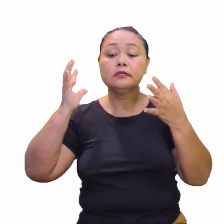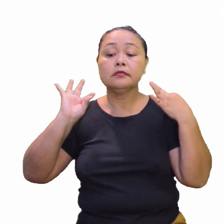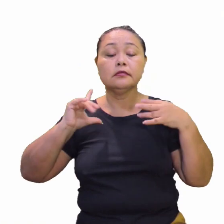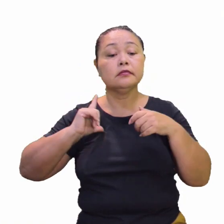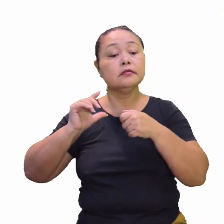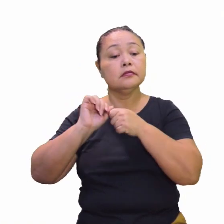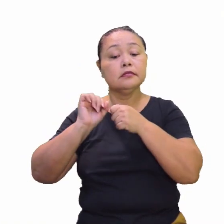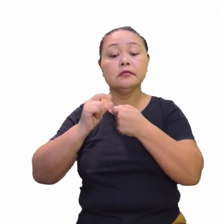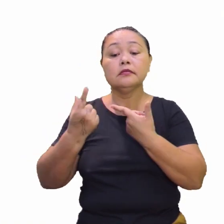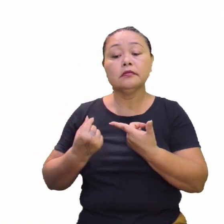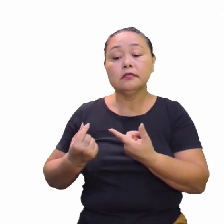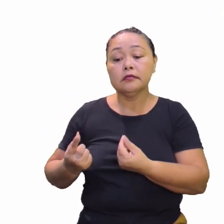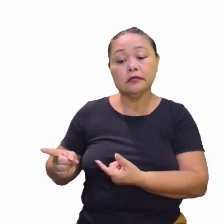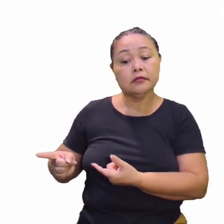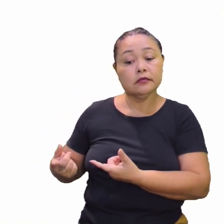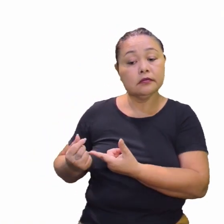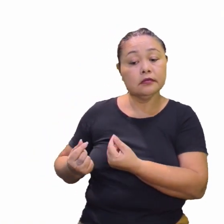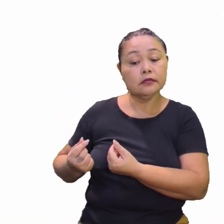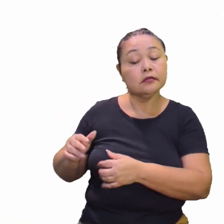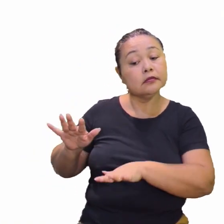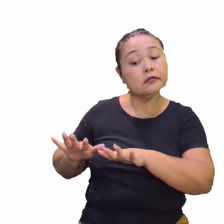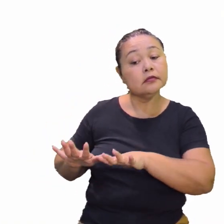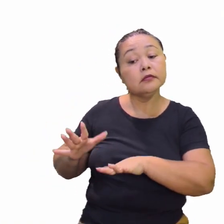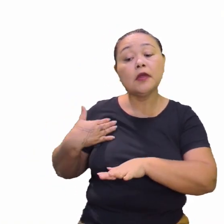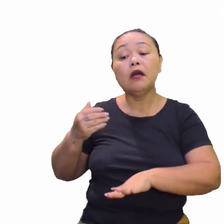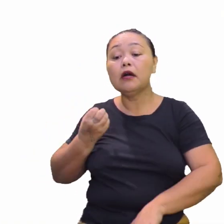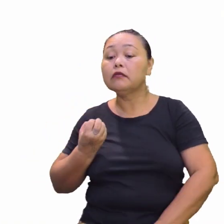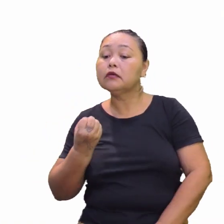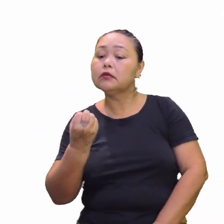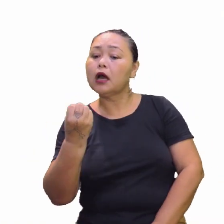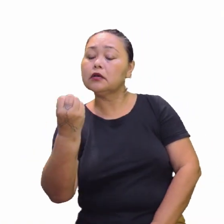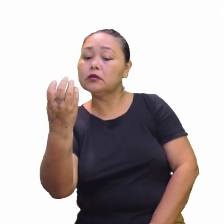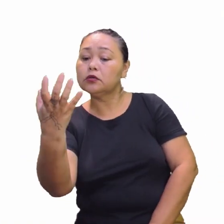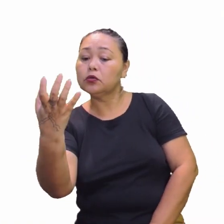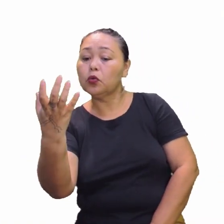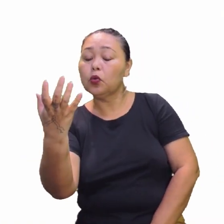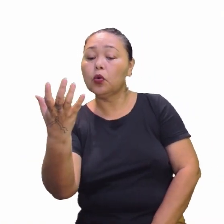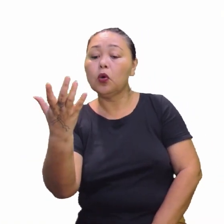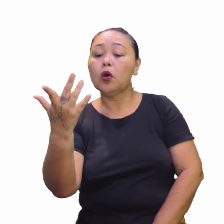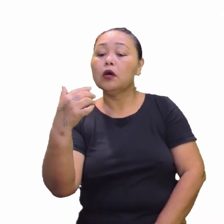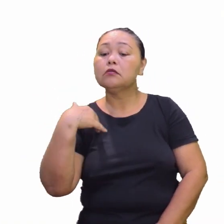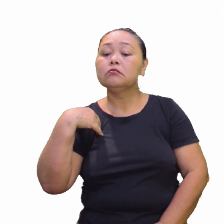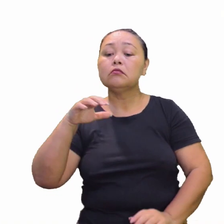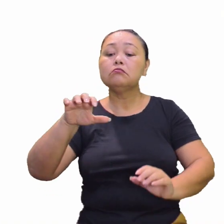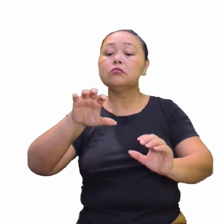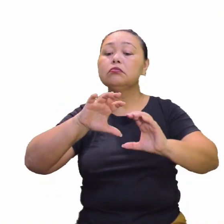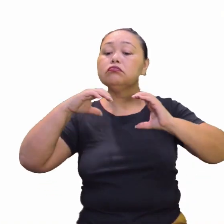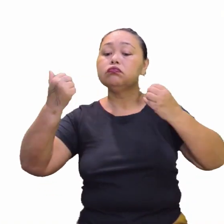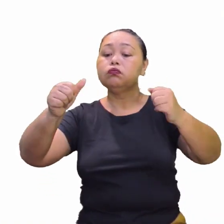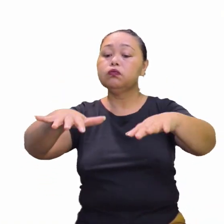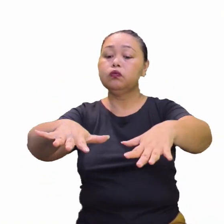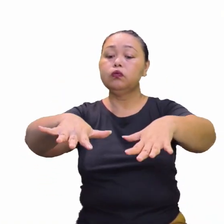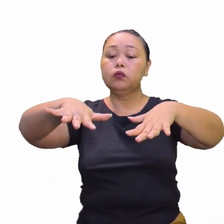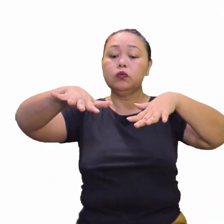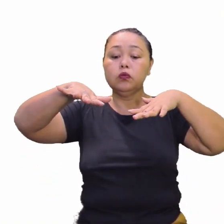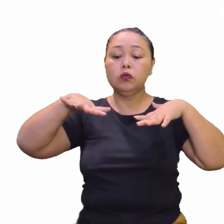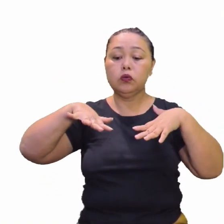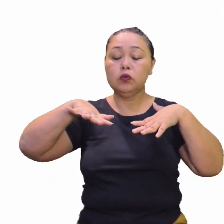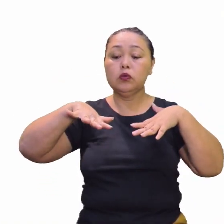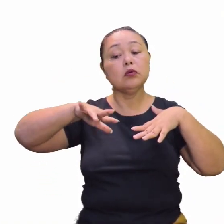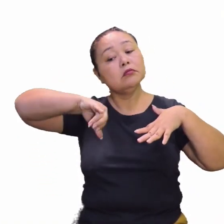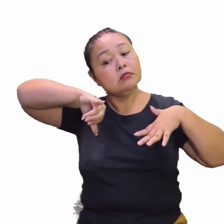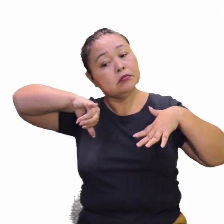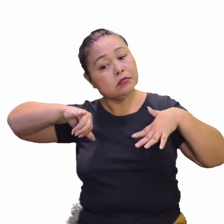E tem um turismo de negócio. Muito bem. Às vezes você viaja, Rogério, por uma conferência, é isso aí,